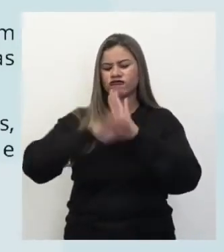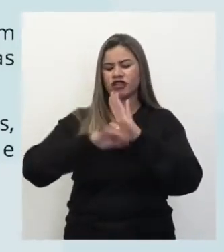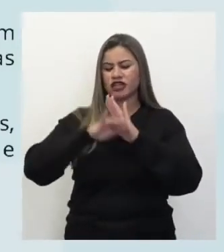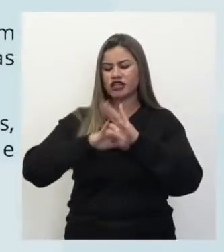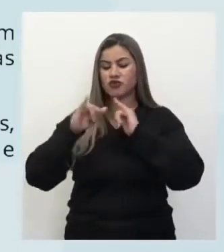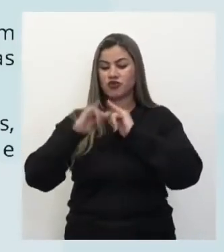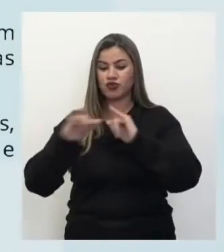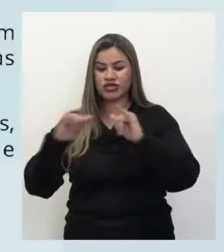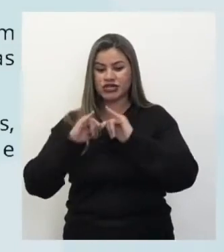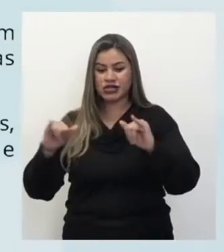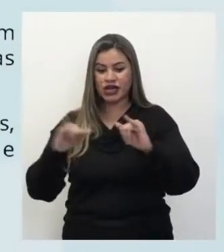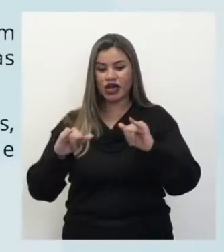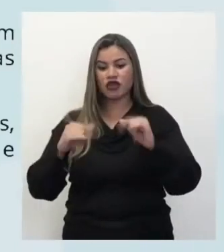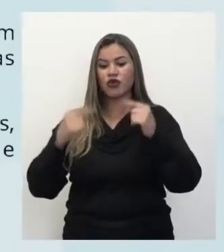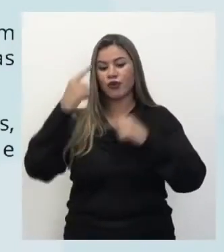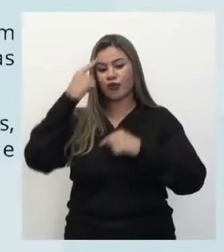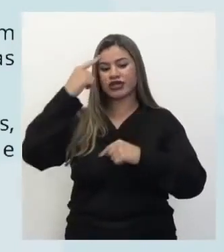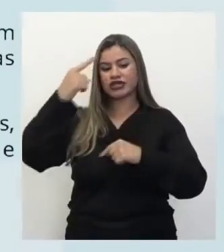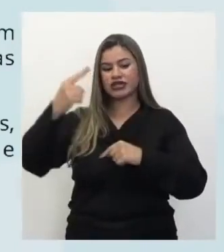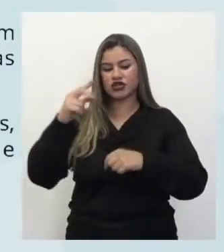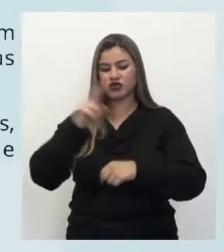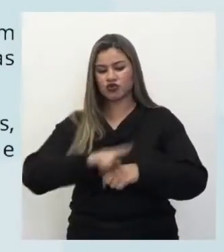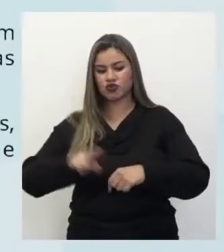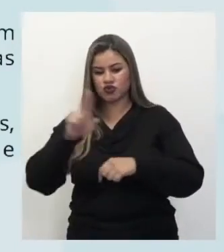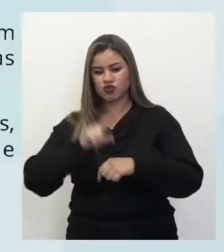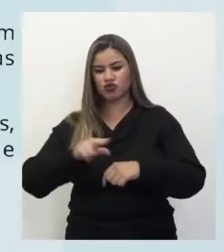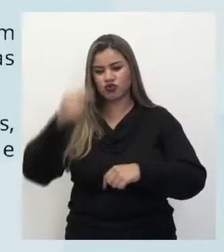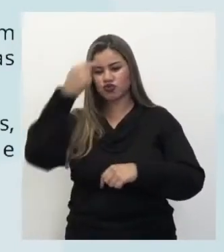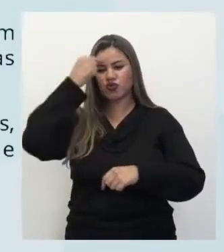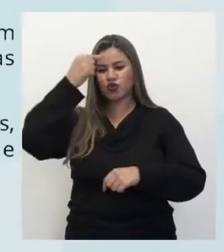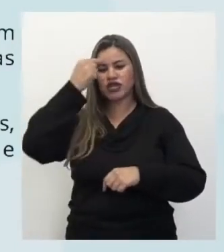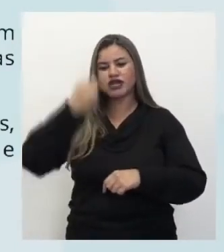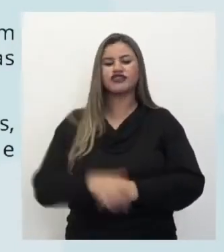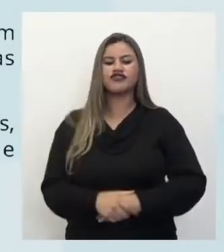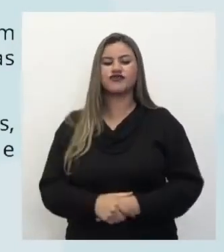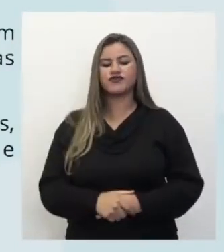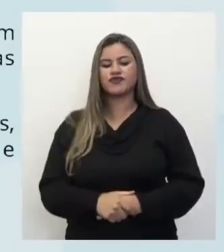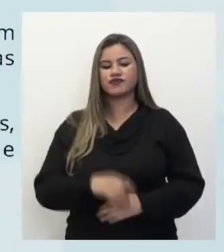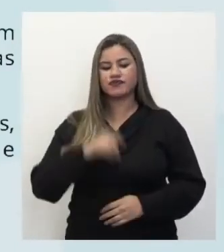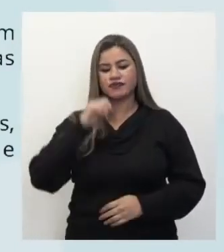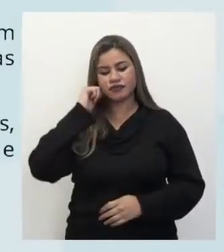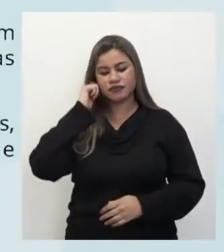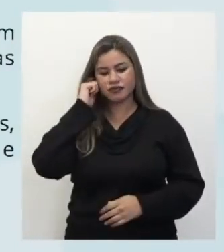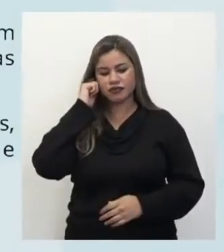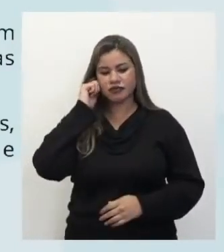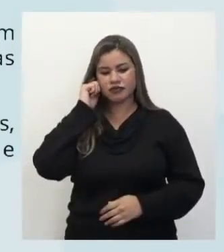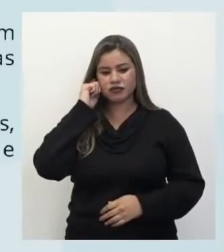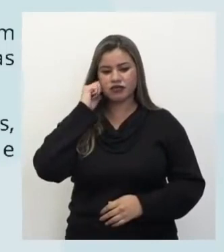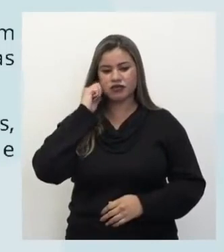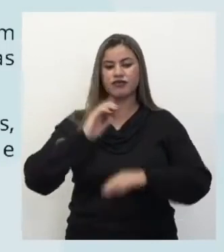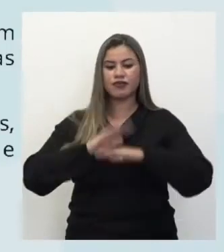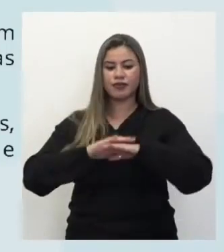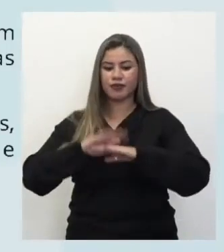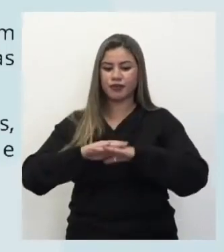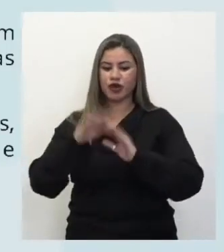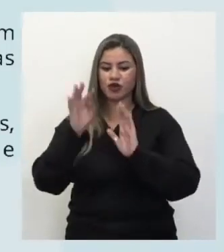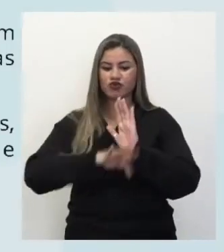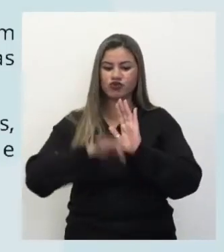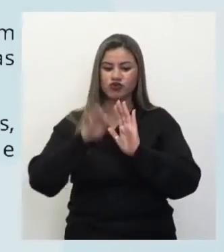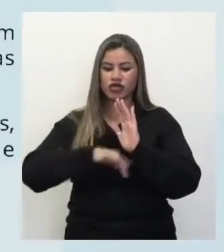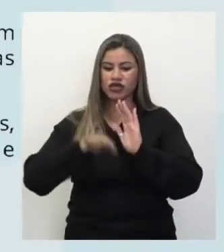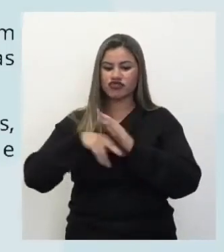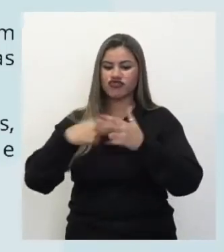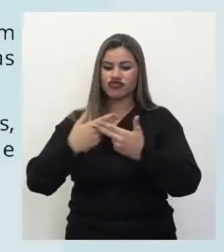publicitários, considerando práticas de consumo conscientes. E a segunda habilidade, produzir textos em diferentes